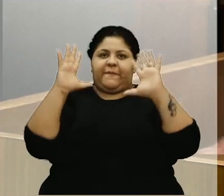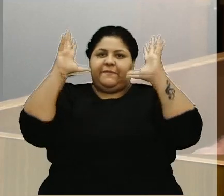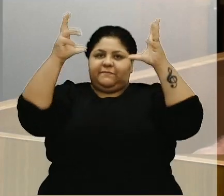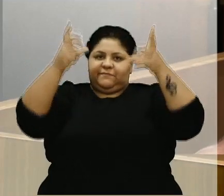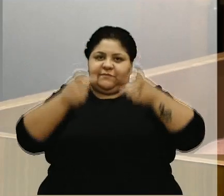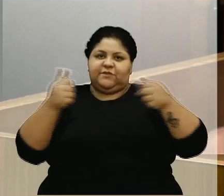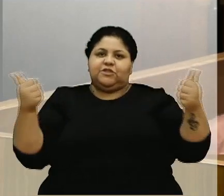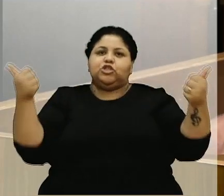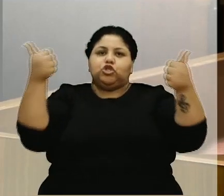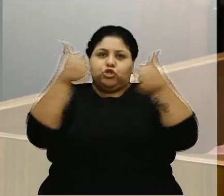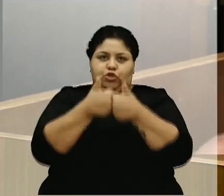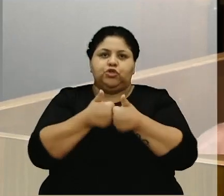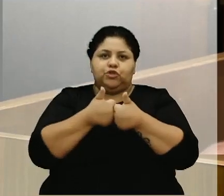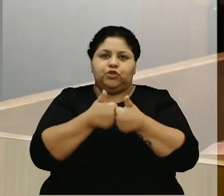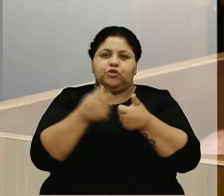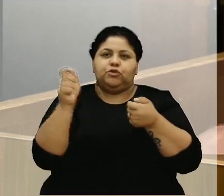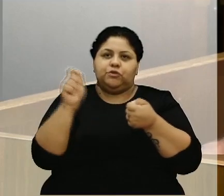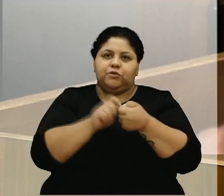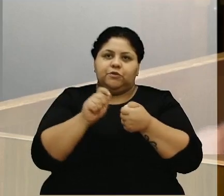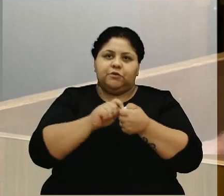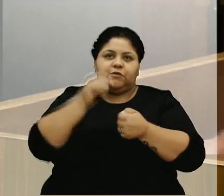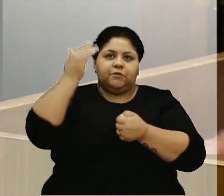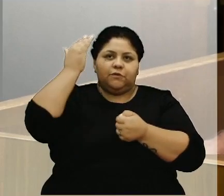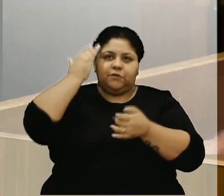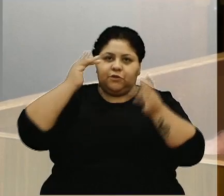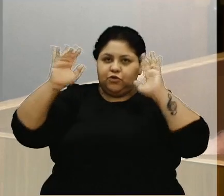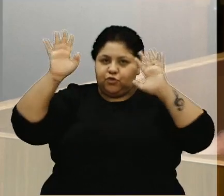Estamos juntos para realizar os sonhos do nosso